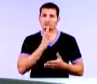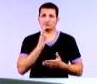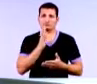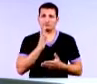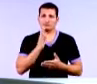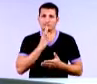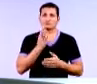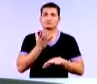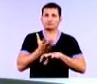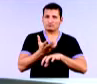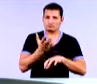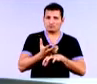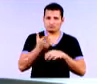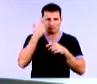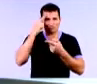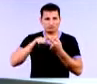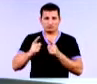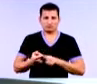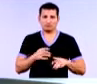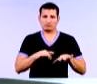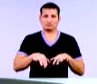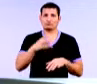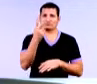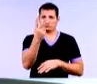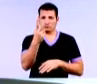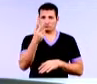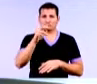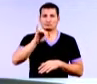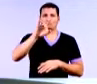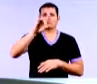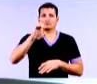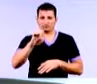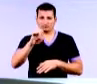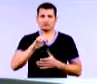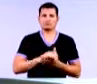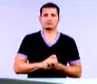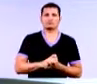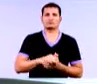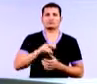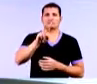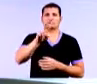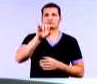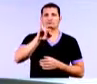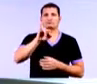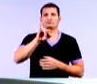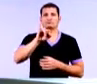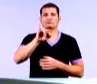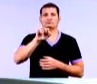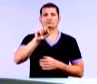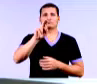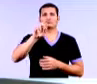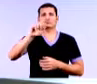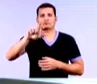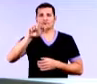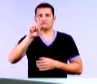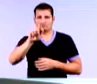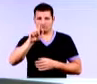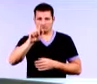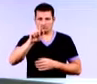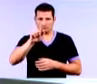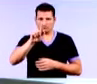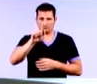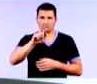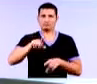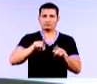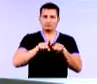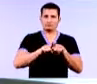lógica de programação, duas ideias, o Visual G e o Eclipse. O Visual G, ele